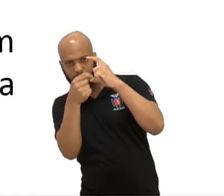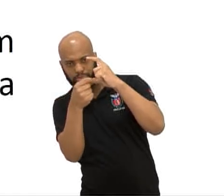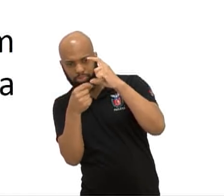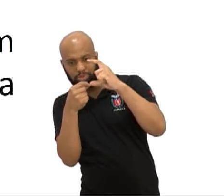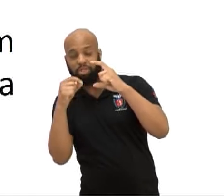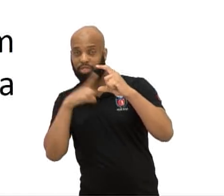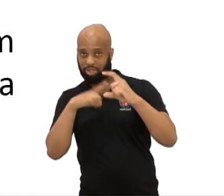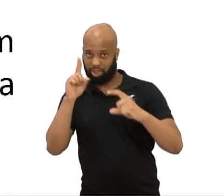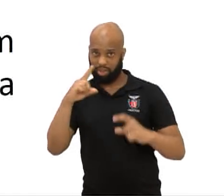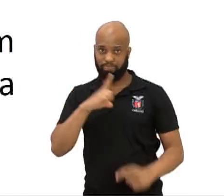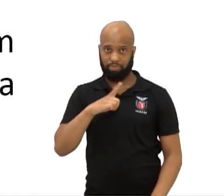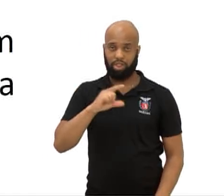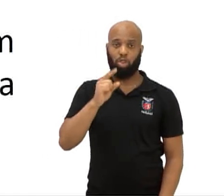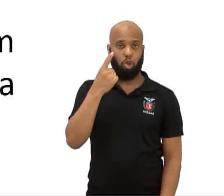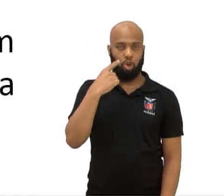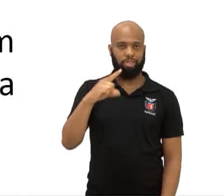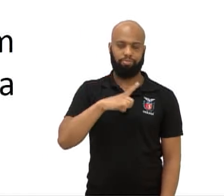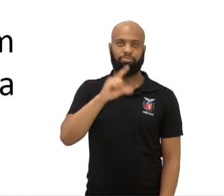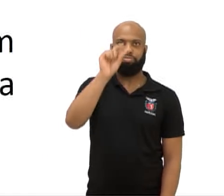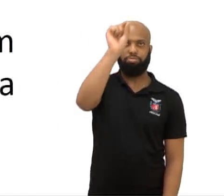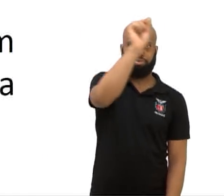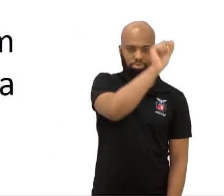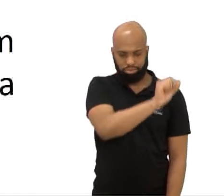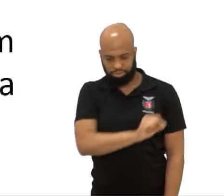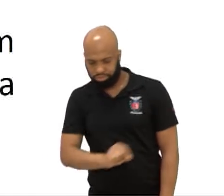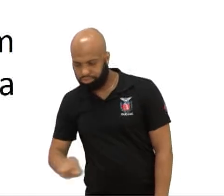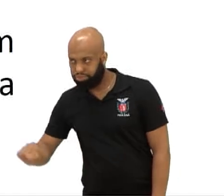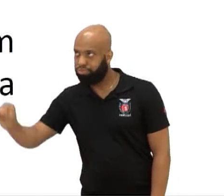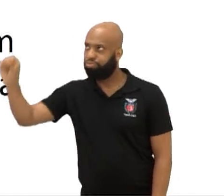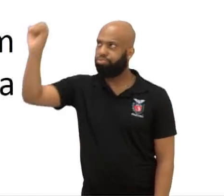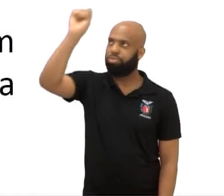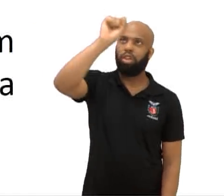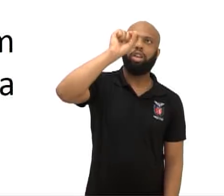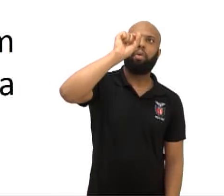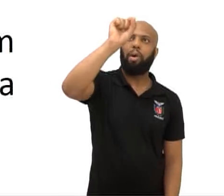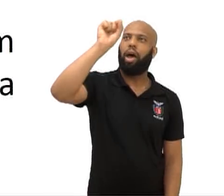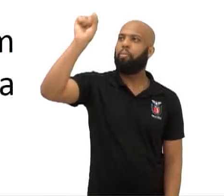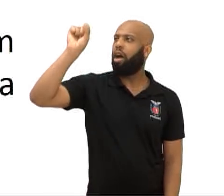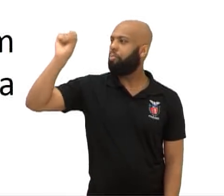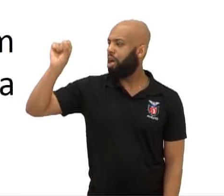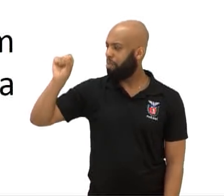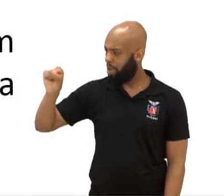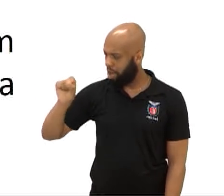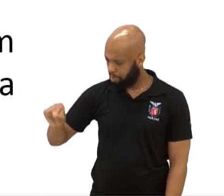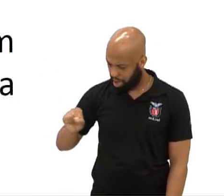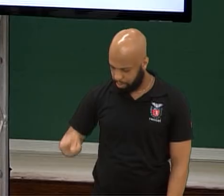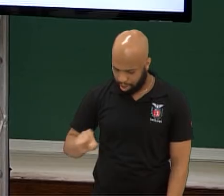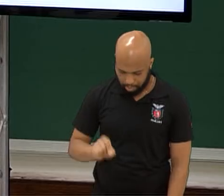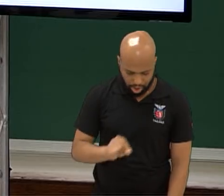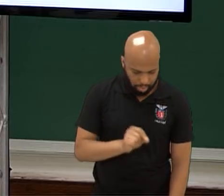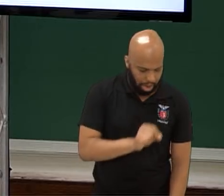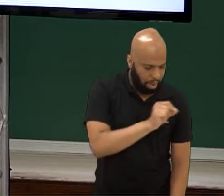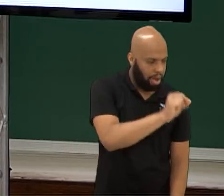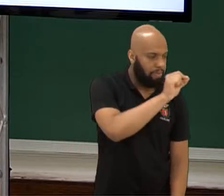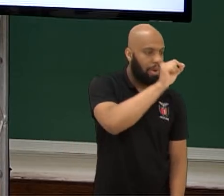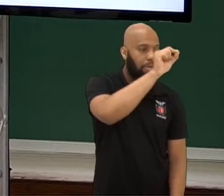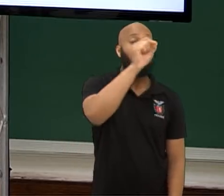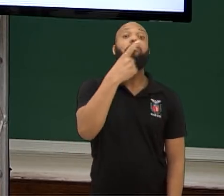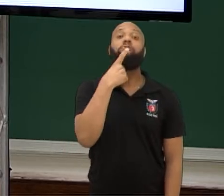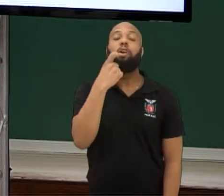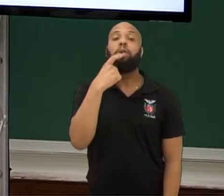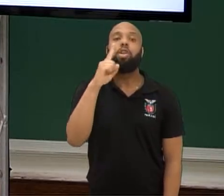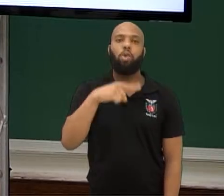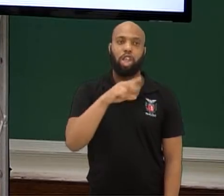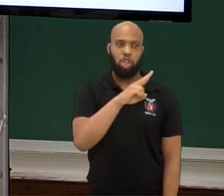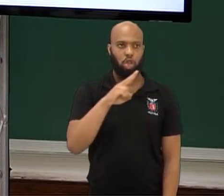vários pontinhos interligados. Esta é a circunferência. Lembra da pizza da aula anterior? Então, vamos